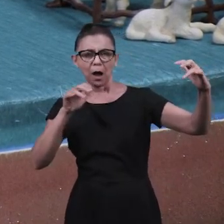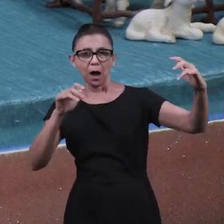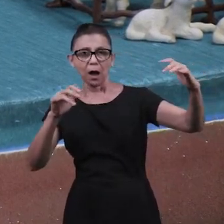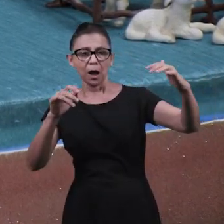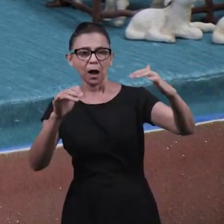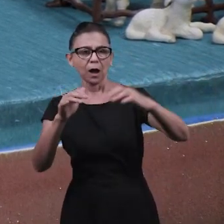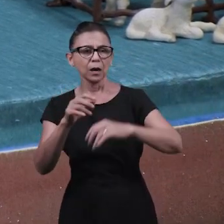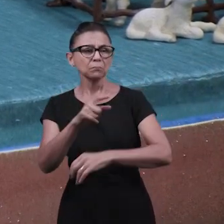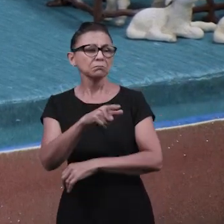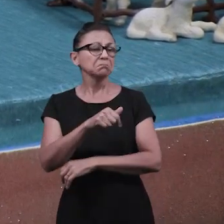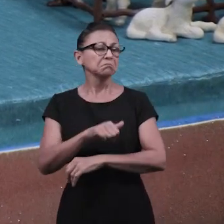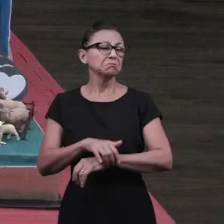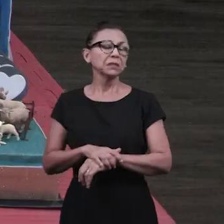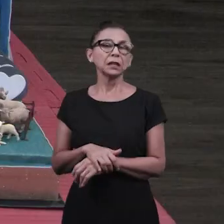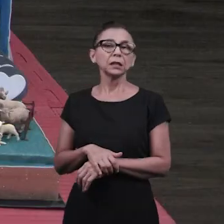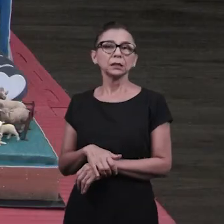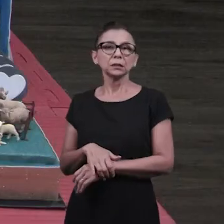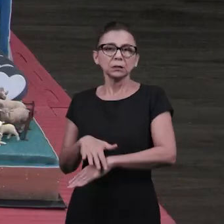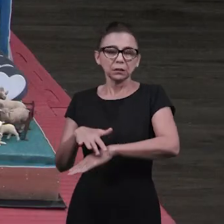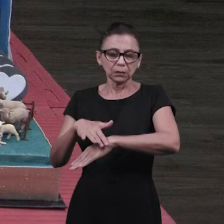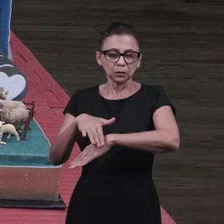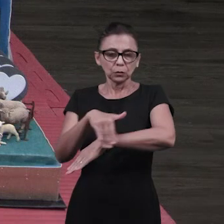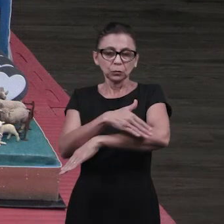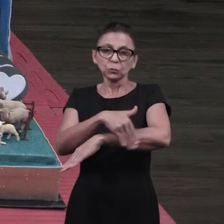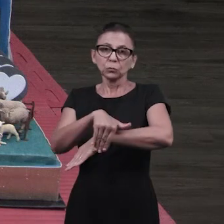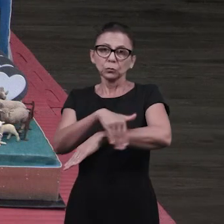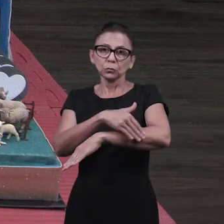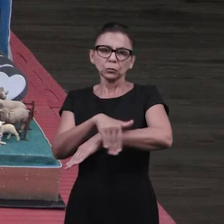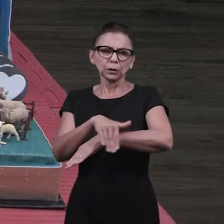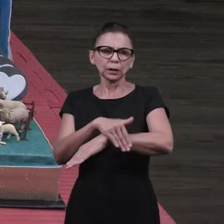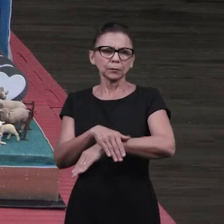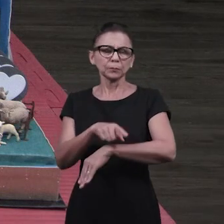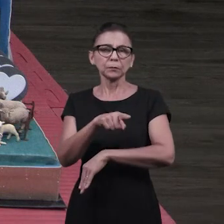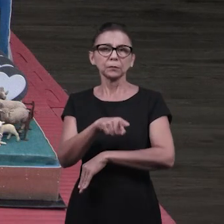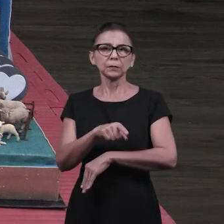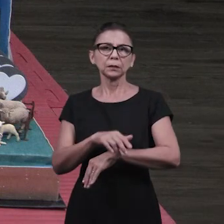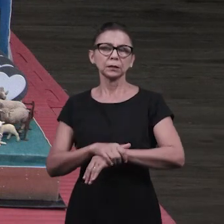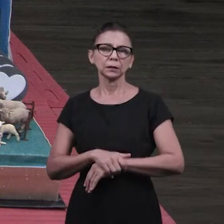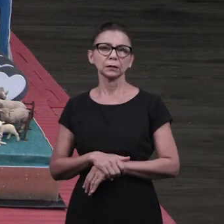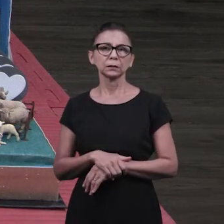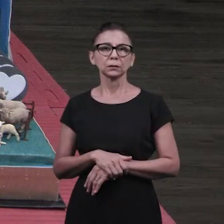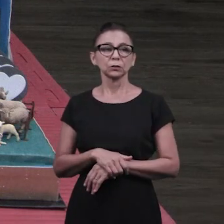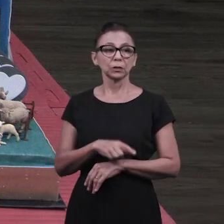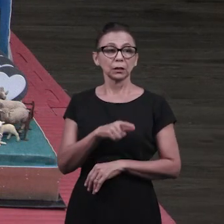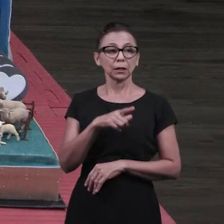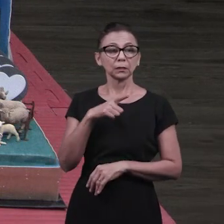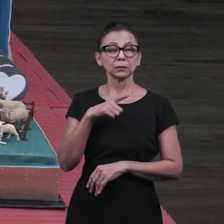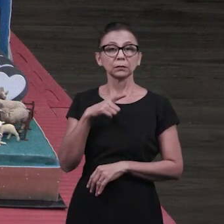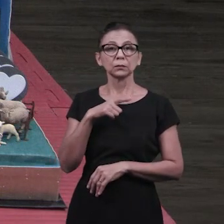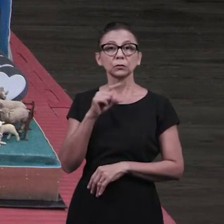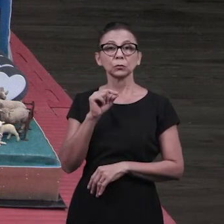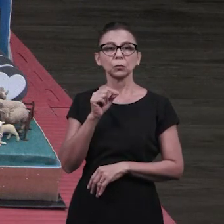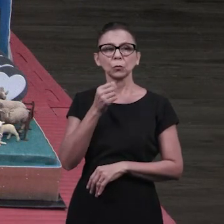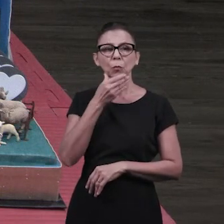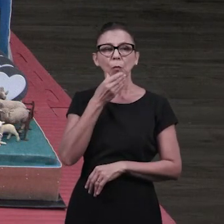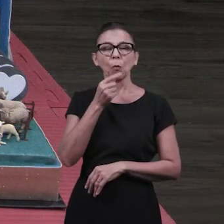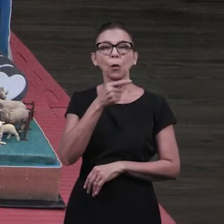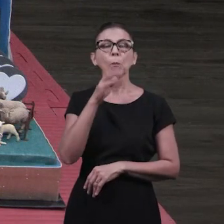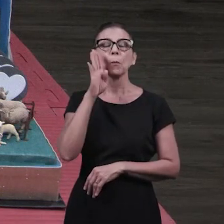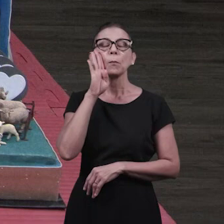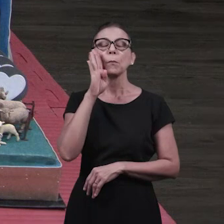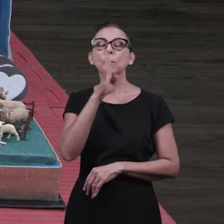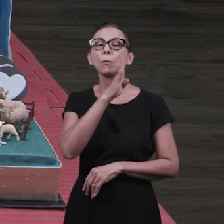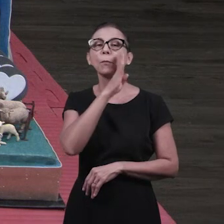ali, à beira do caminho, tinha um homem chamado Bartimeu. Sabem o que ele fazia